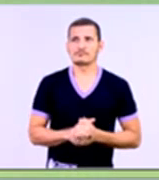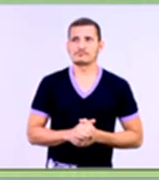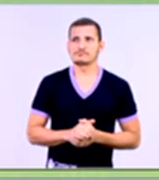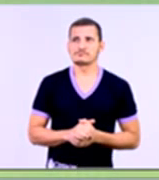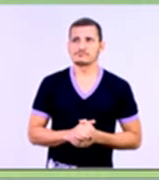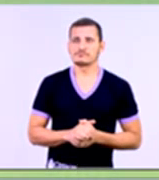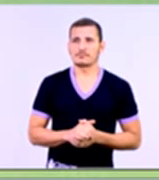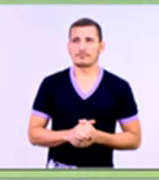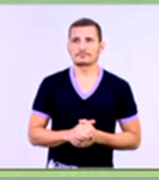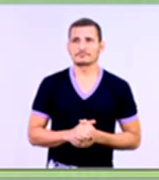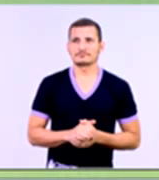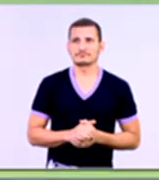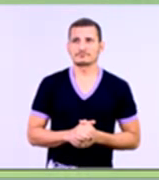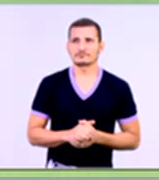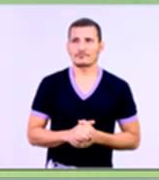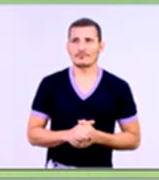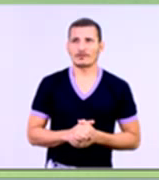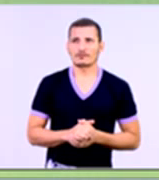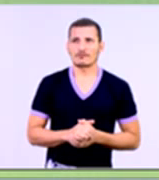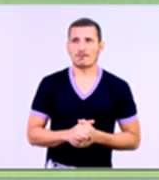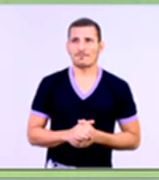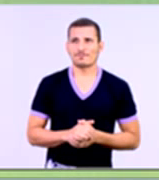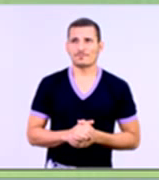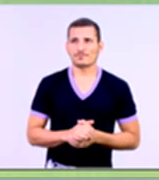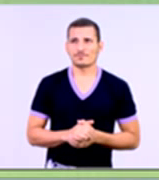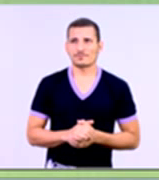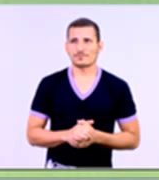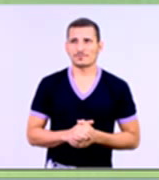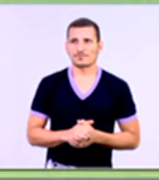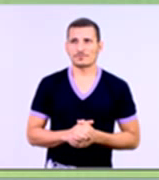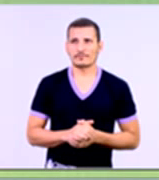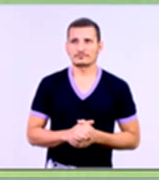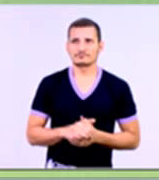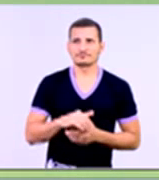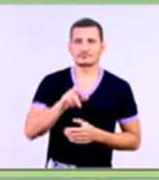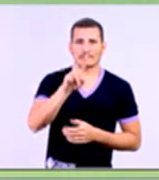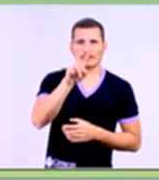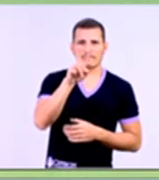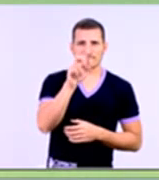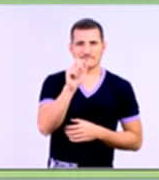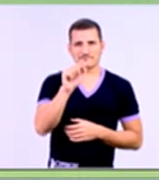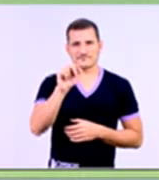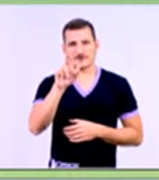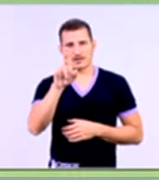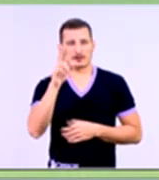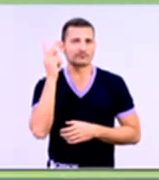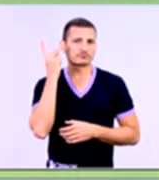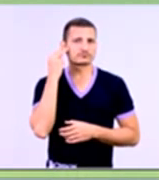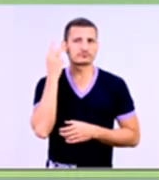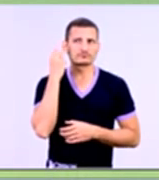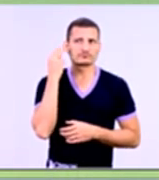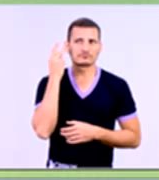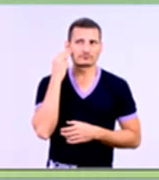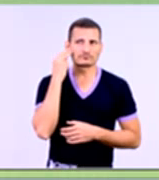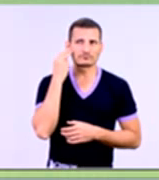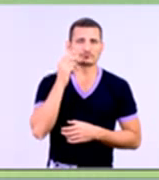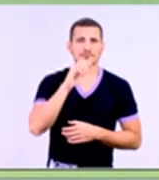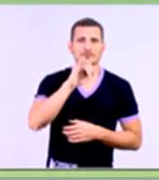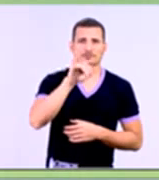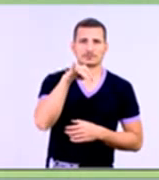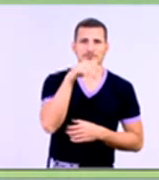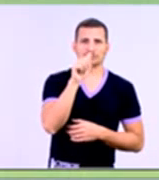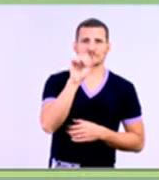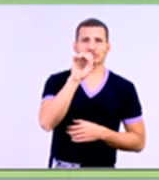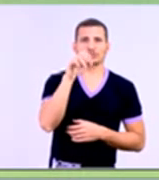tipo JSON. Aqui, nós vamos ter uma variável, a criação de uma variável comum. Eu dei o nome de JSON, vocês